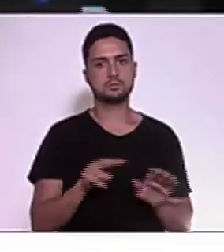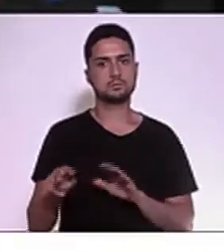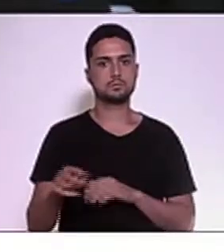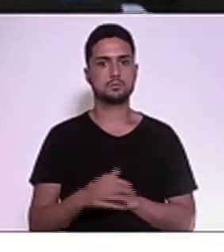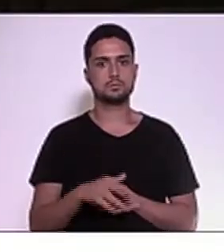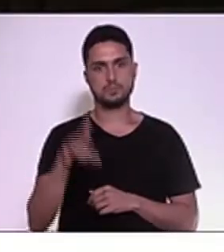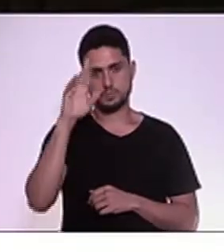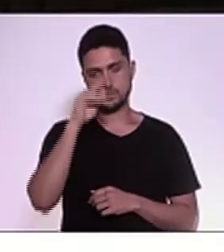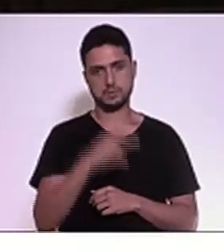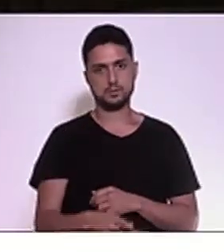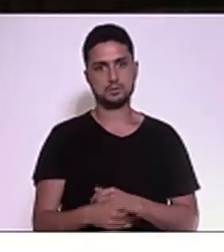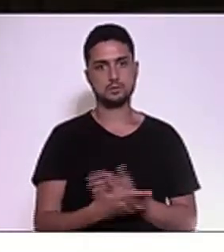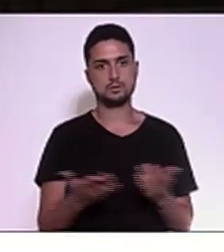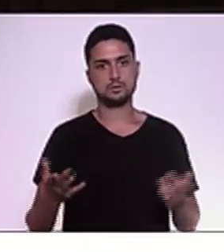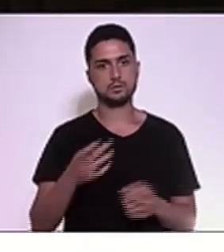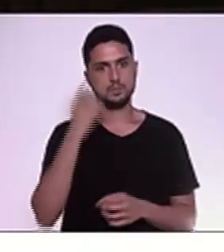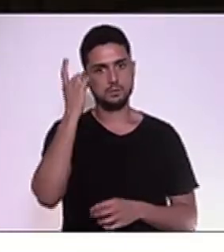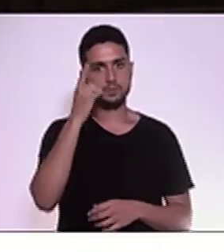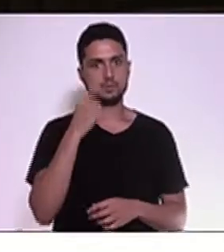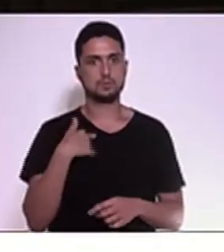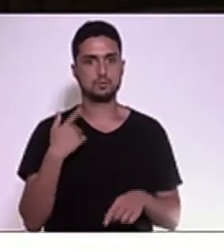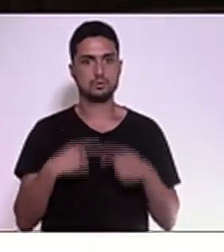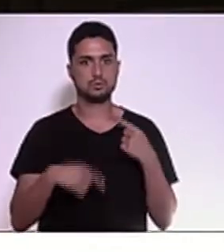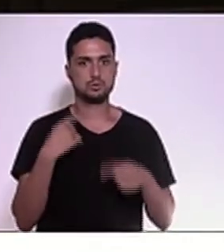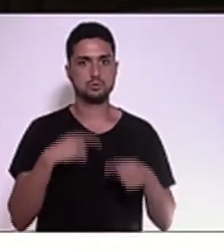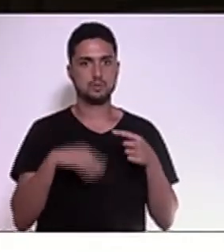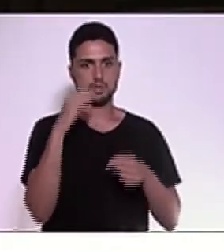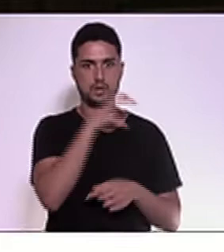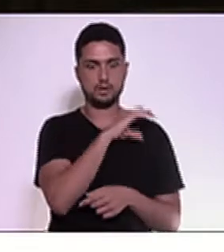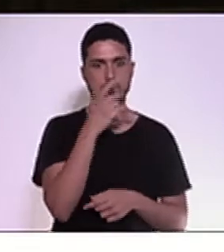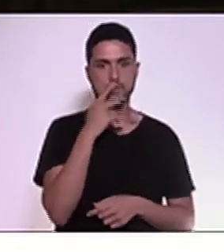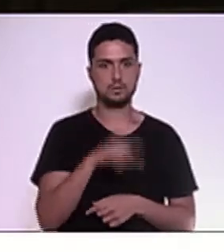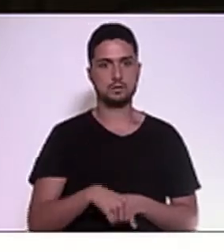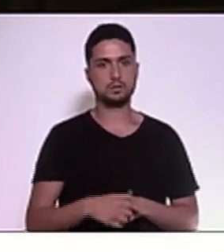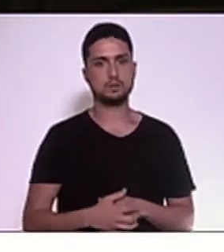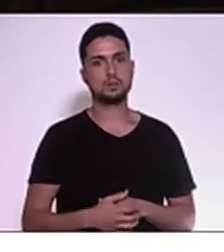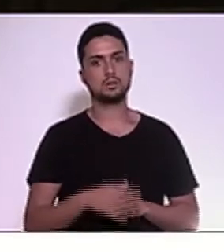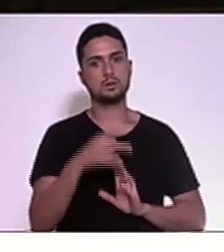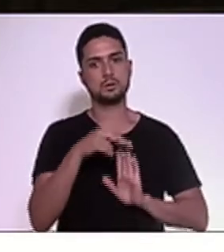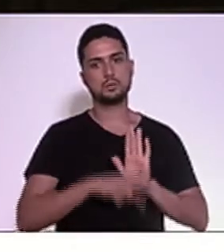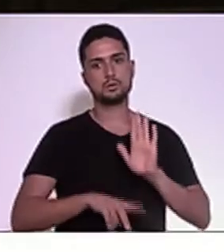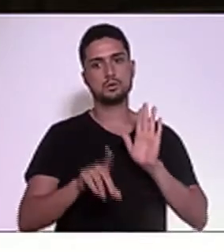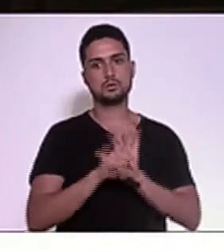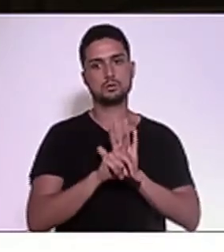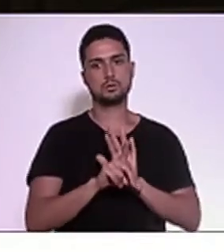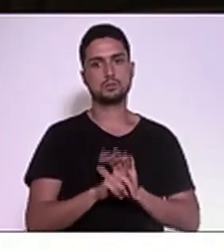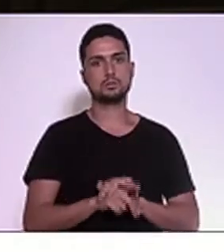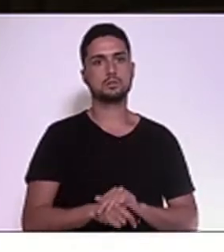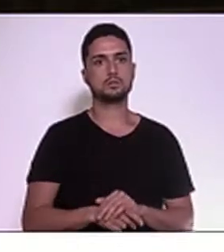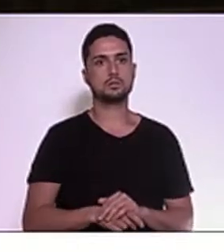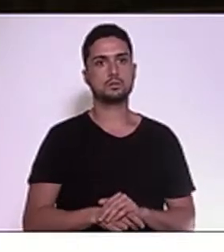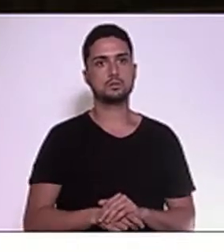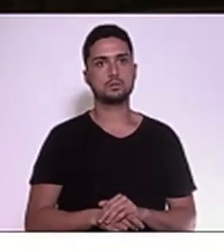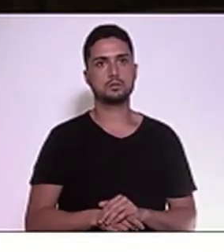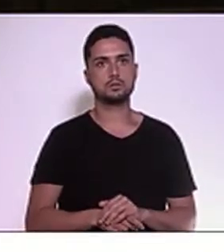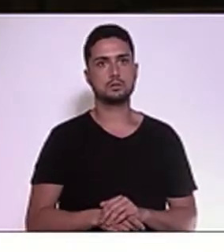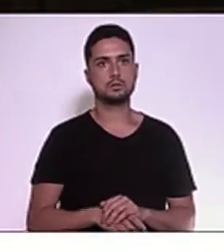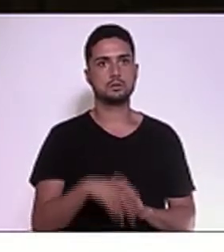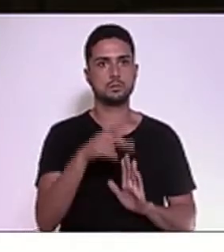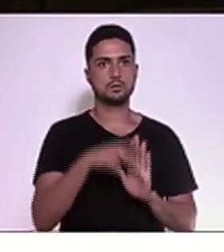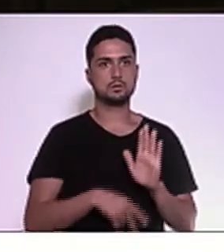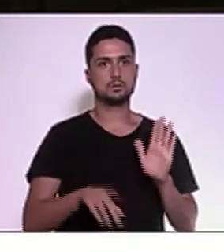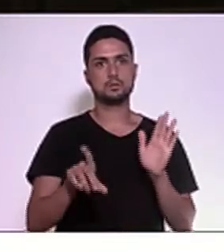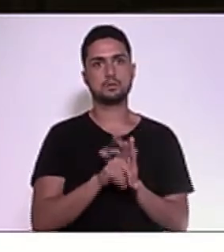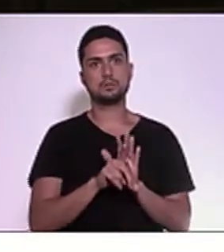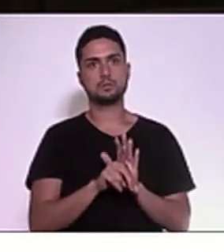Bom, senhor presidente, senhoras deputadas, senhores deputados, eu vou discutir com brevidade o projeto de lei. O projeto de